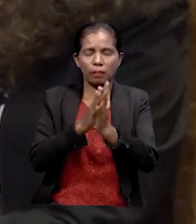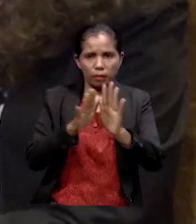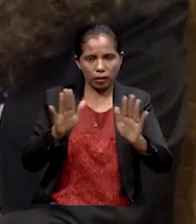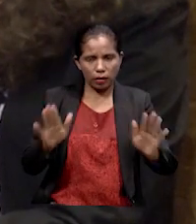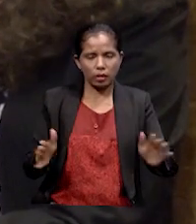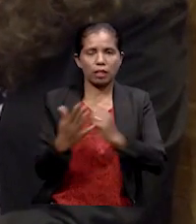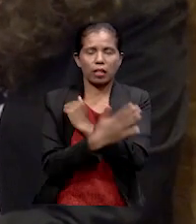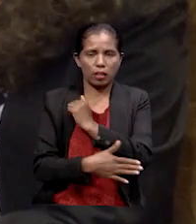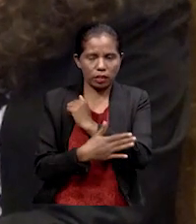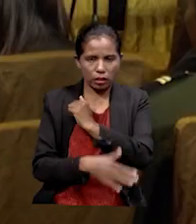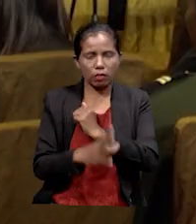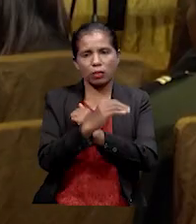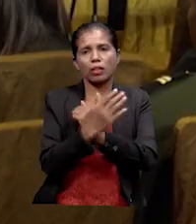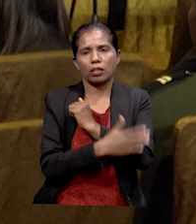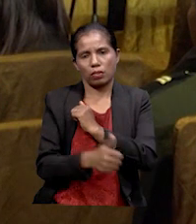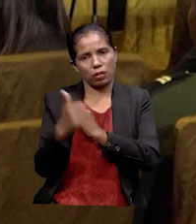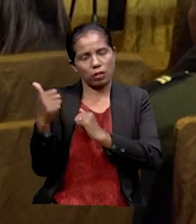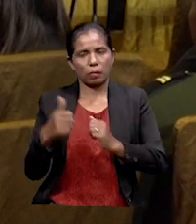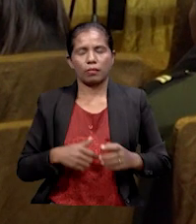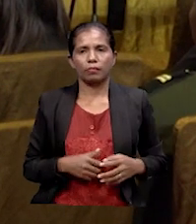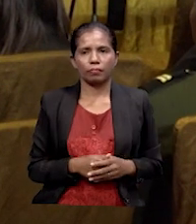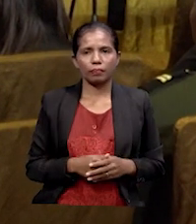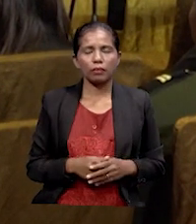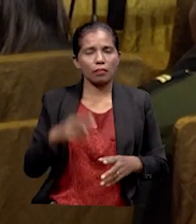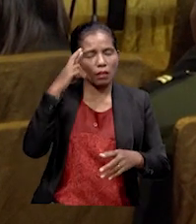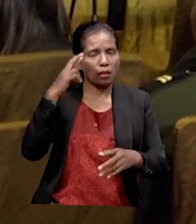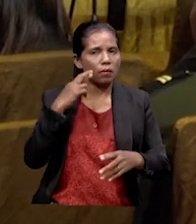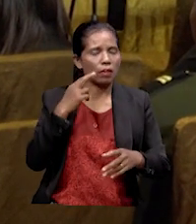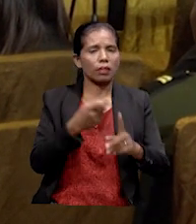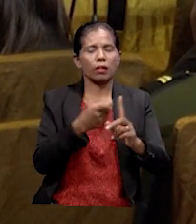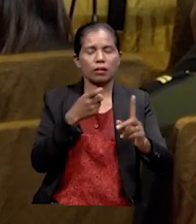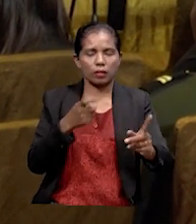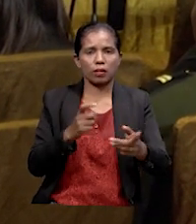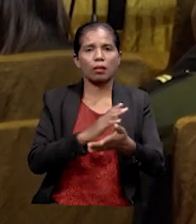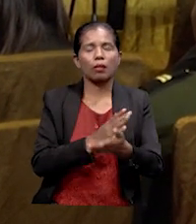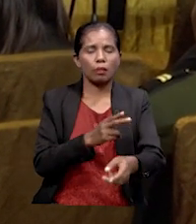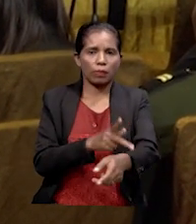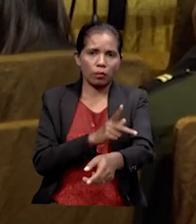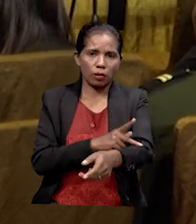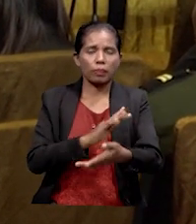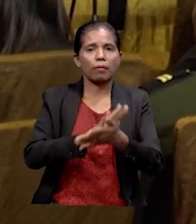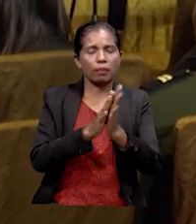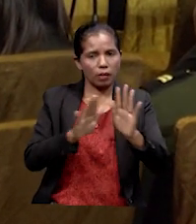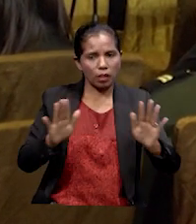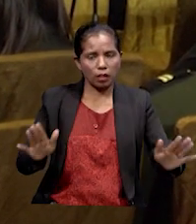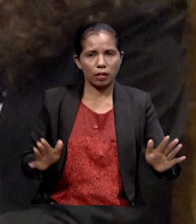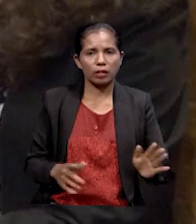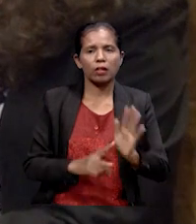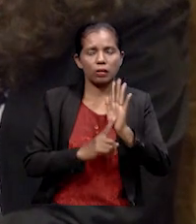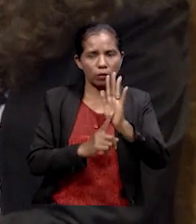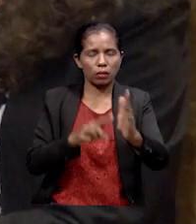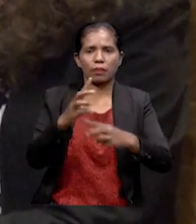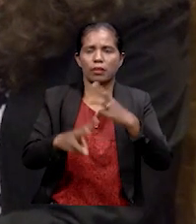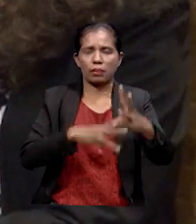a railara no railiur. Ramos Horta Hactuir, lihusi promove paz no reconciliação, bele hatudu bat mundo